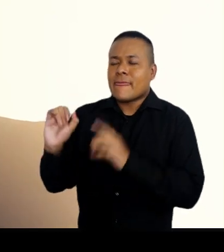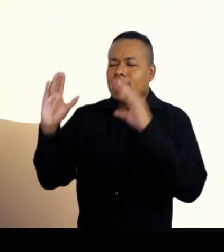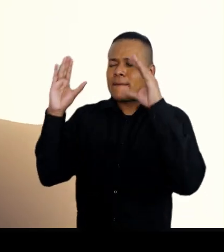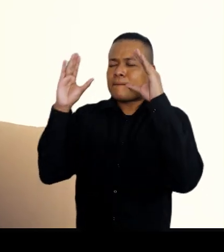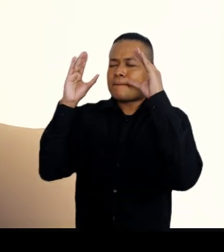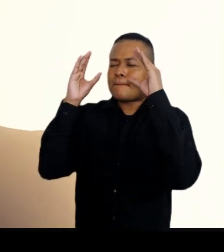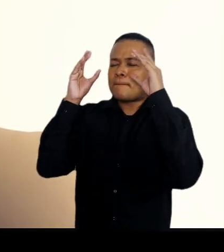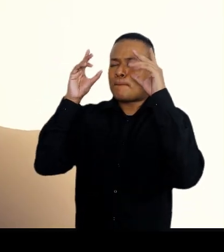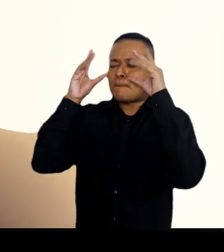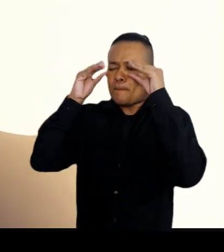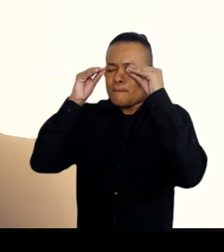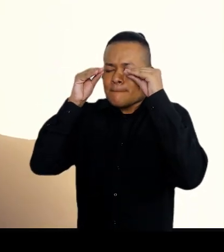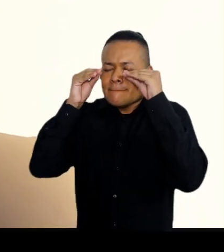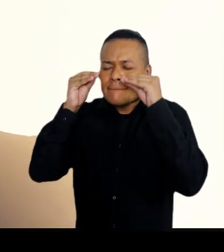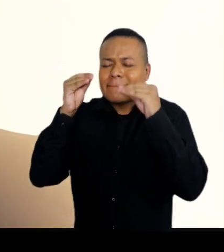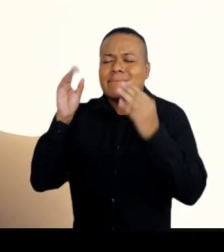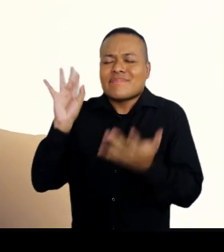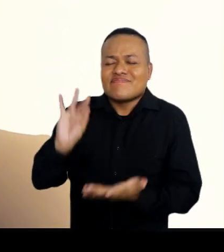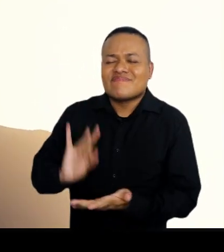Se eu fechar os olhos,